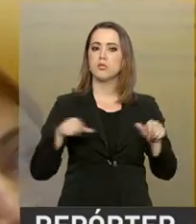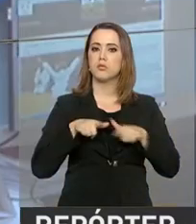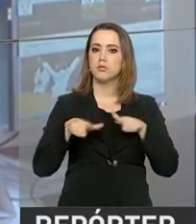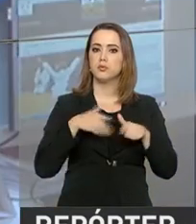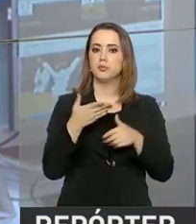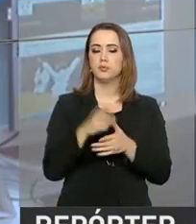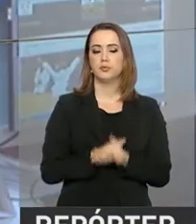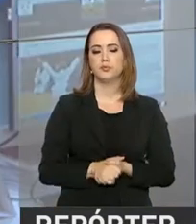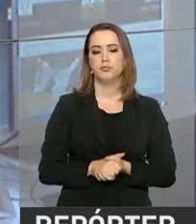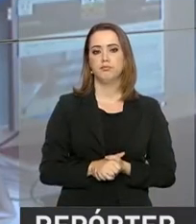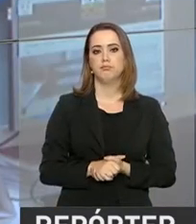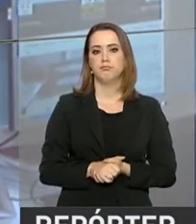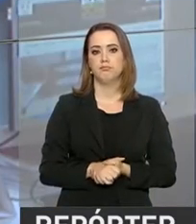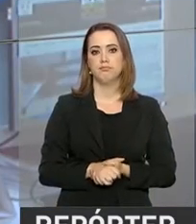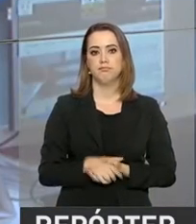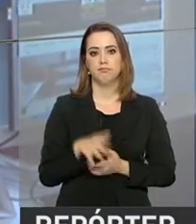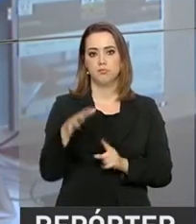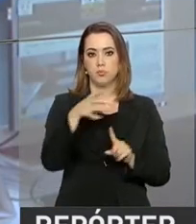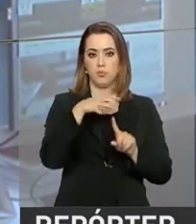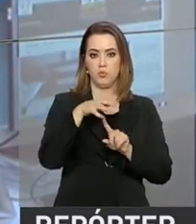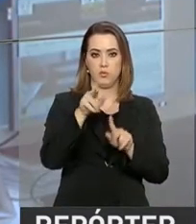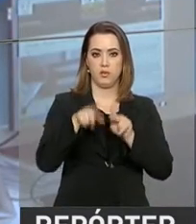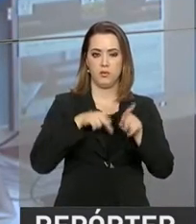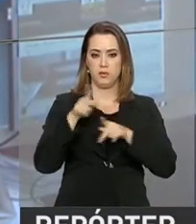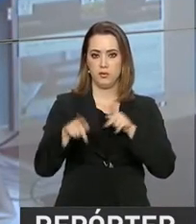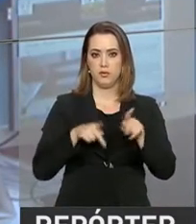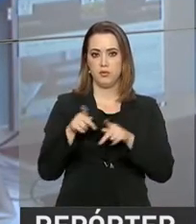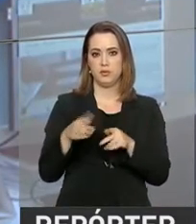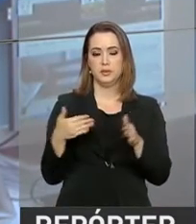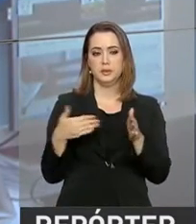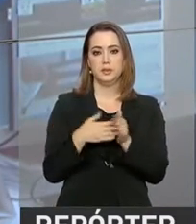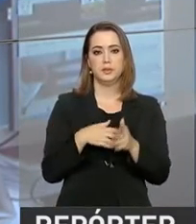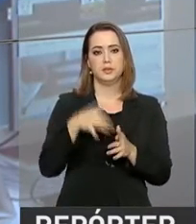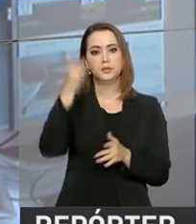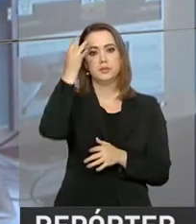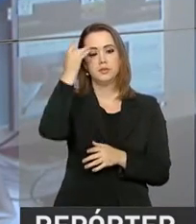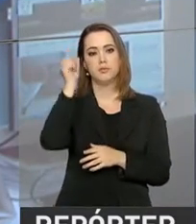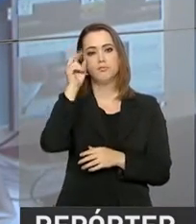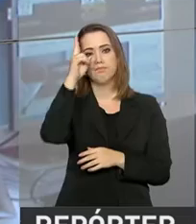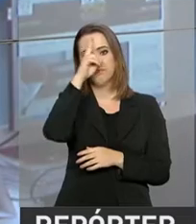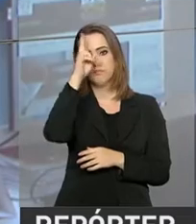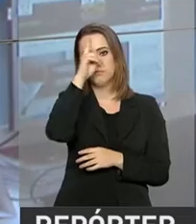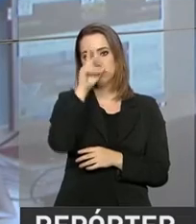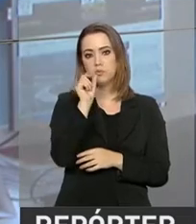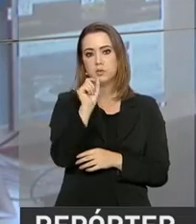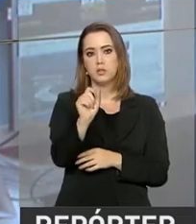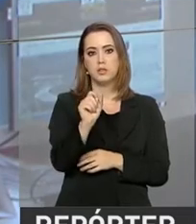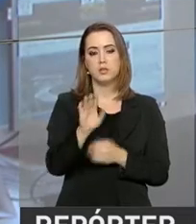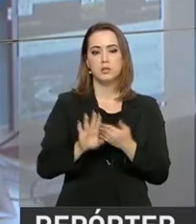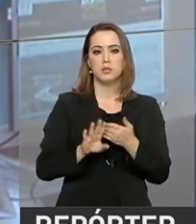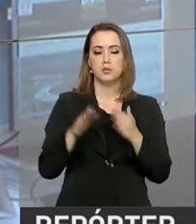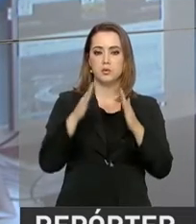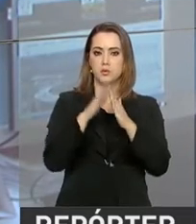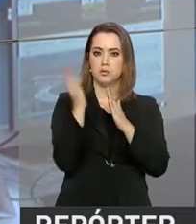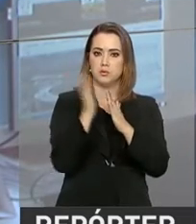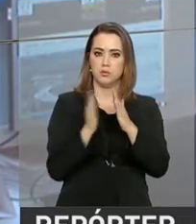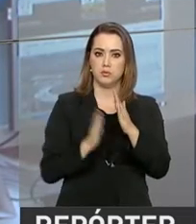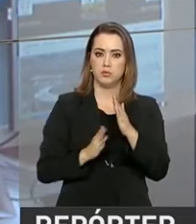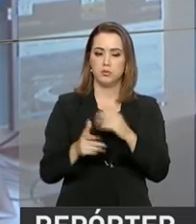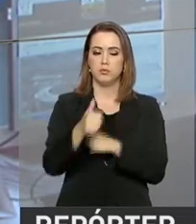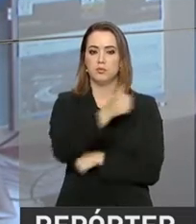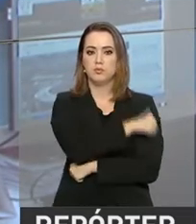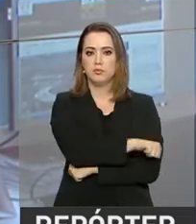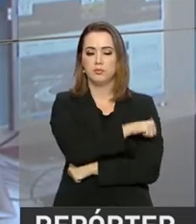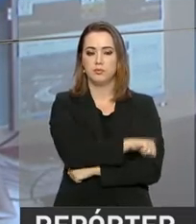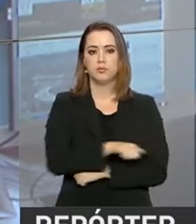produção. Essa Feira dos Povos e da Biodiversidade vai até amanhã. Lembrando que ela fica no espaço da Casa Brasil, no Pier Mauá, no